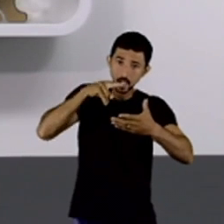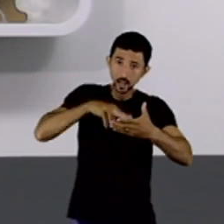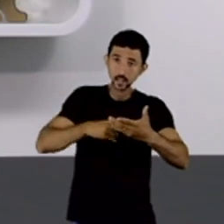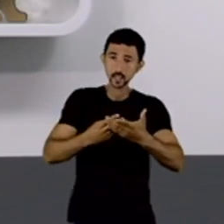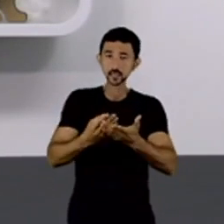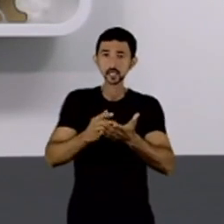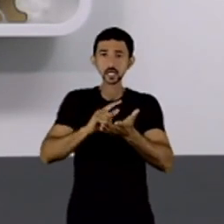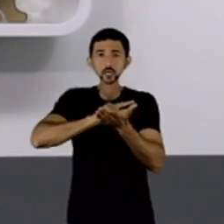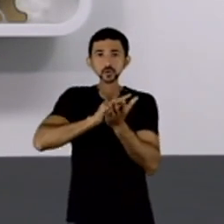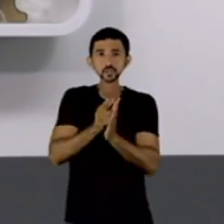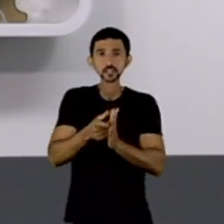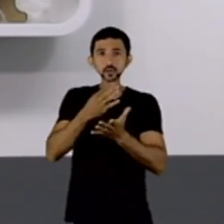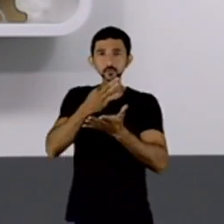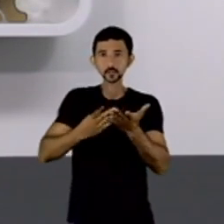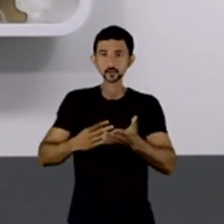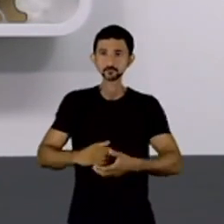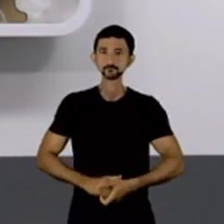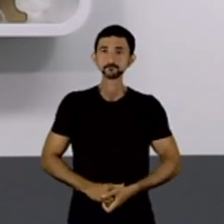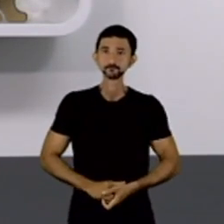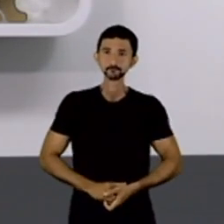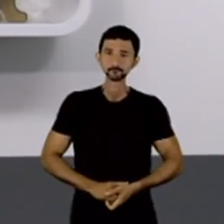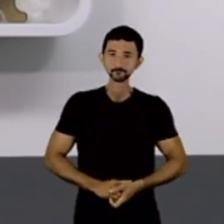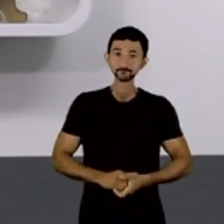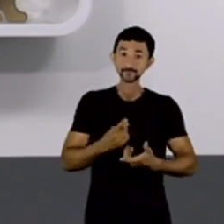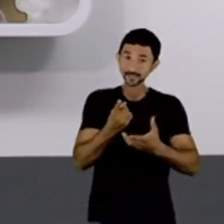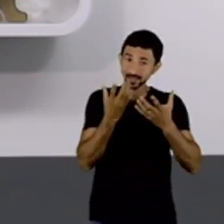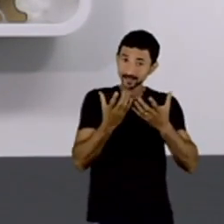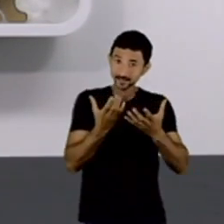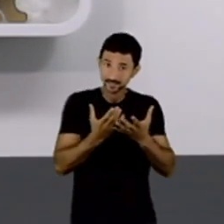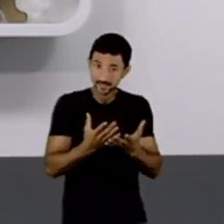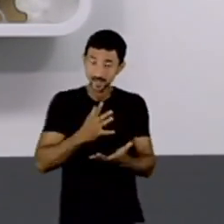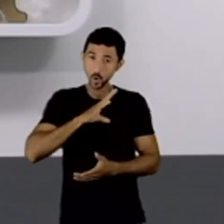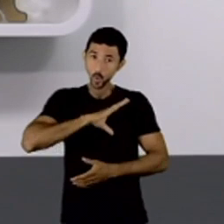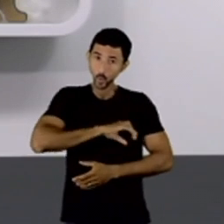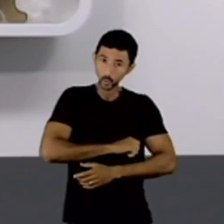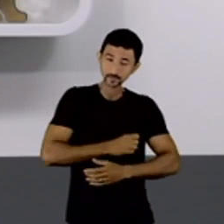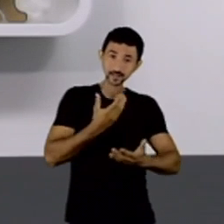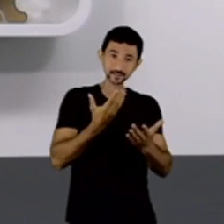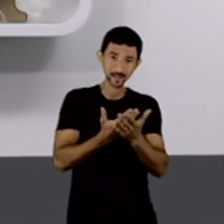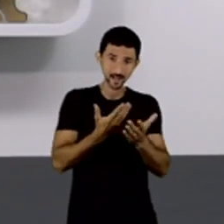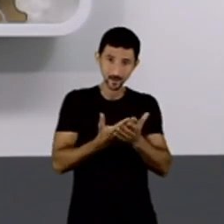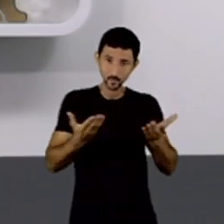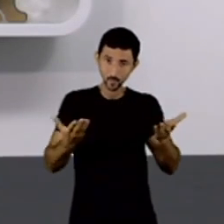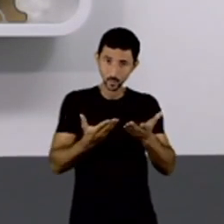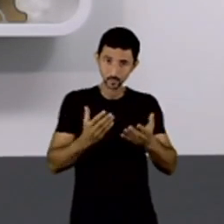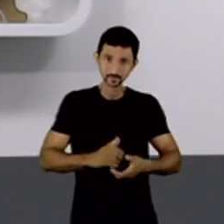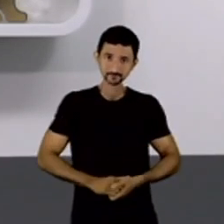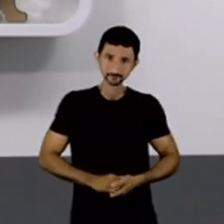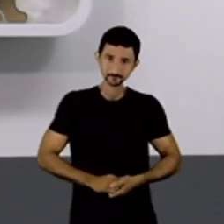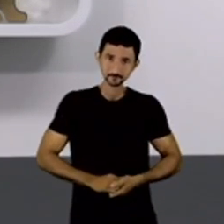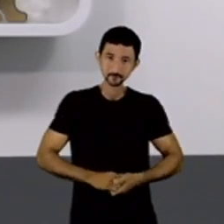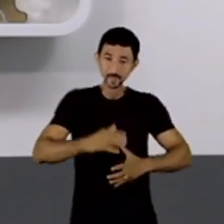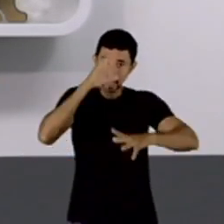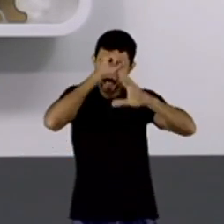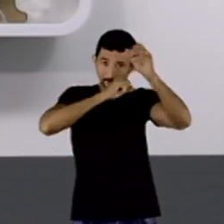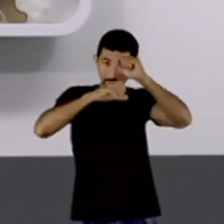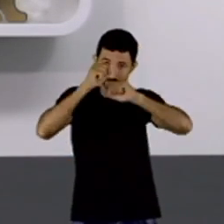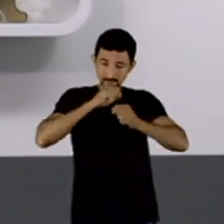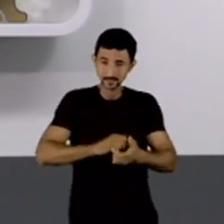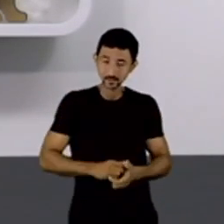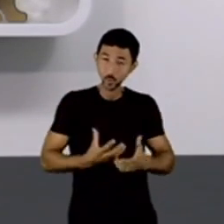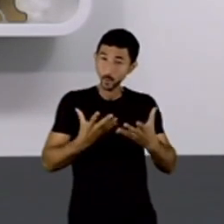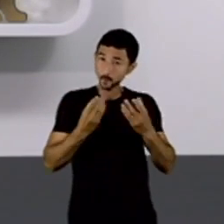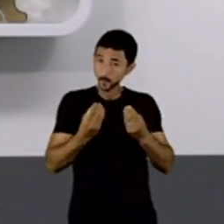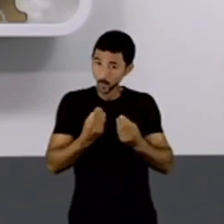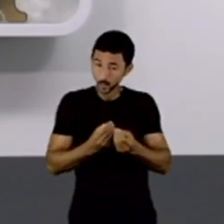este gênero textual. Eu espero que você tenha gostado da nossa aula de hoje, tenha aprendido